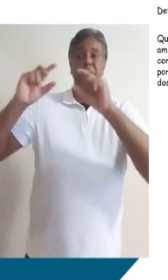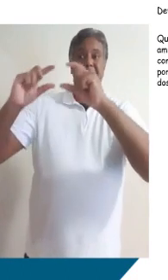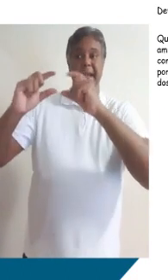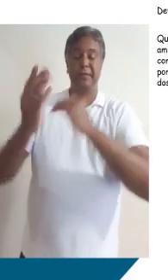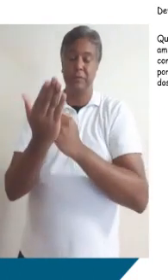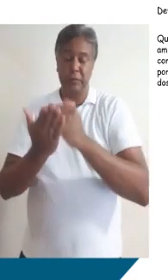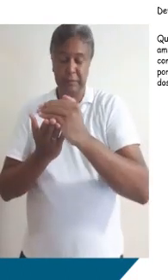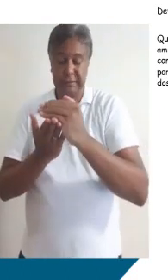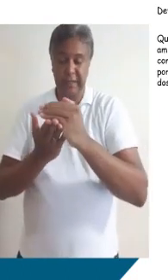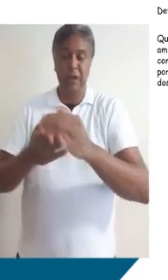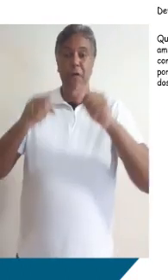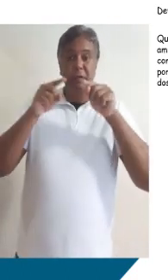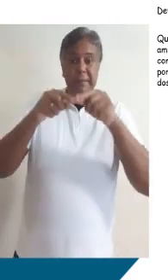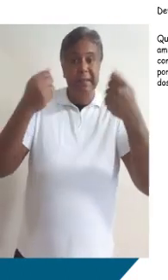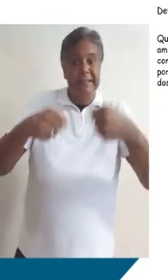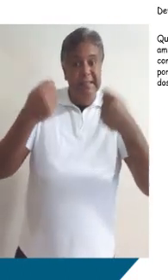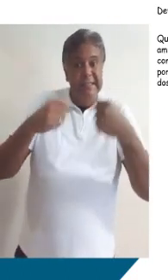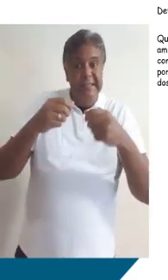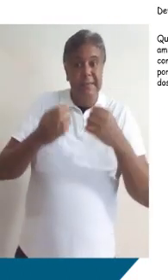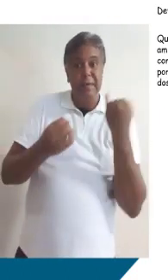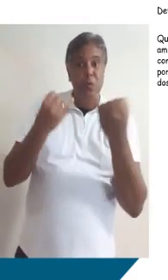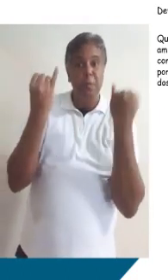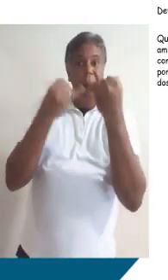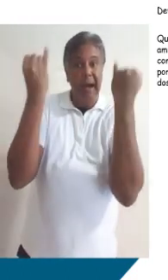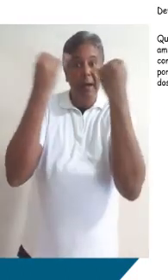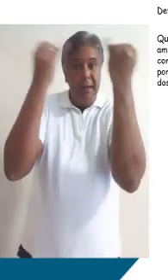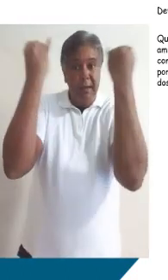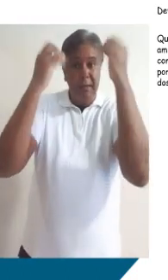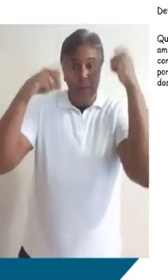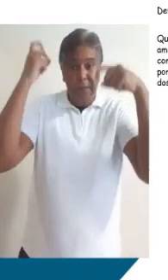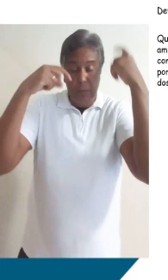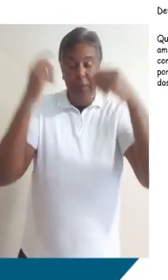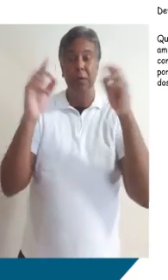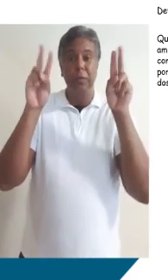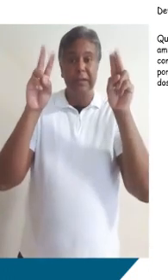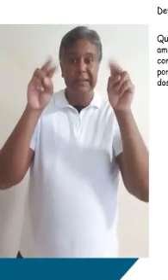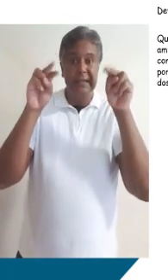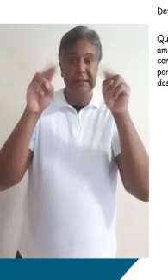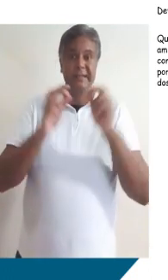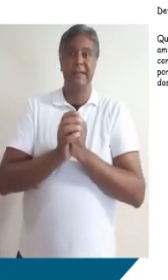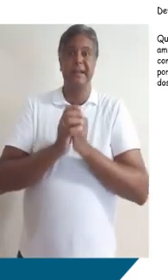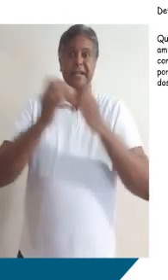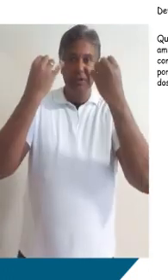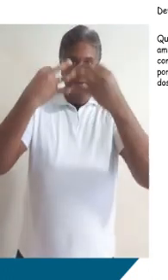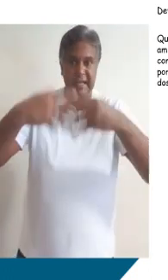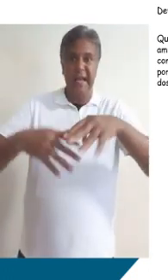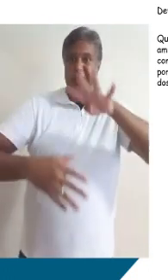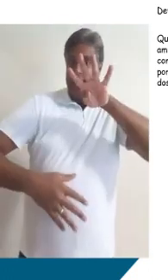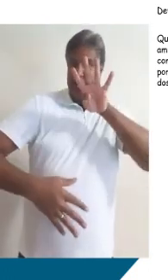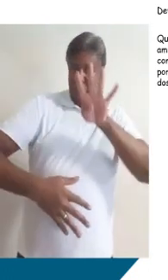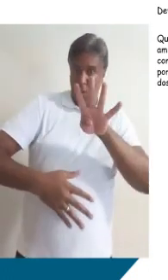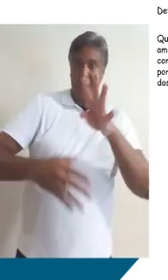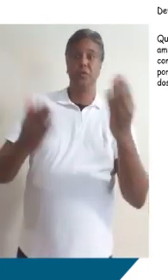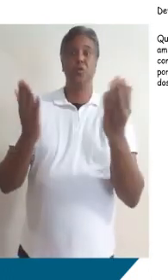aqui me interessa somente a tese. Que a tese diz que para os filhos essa hora deveria ser às 4 porque as festas de hoje acabam mais tarde